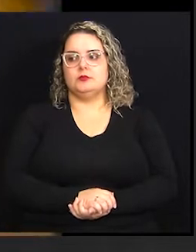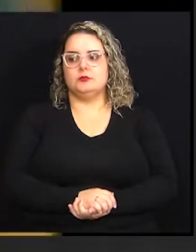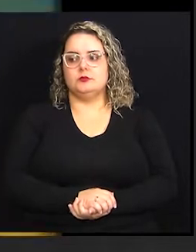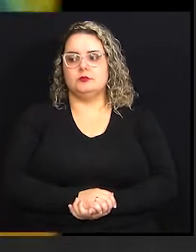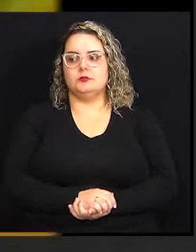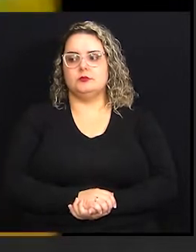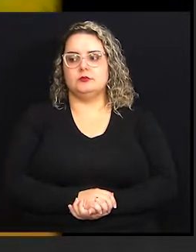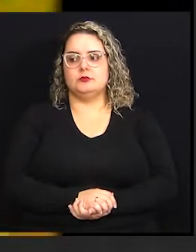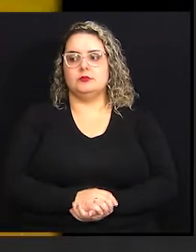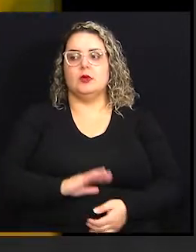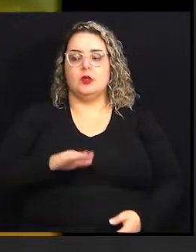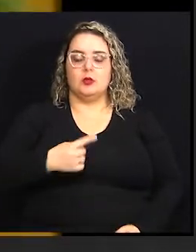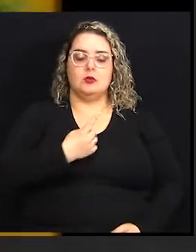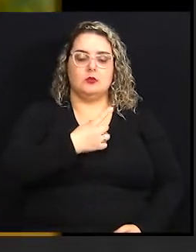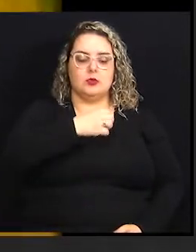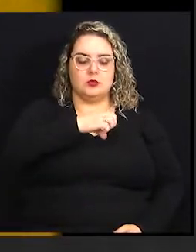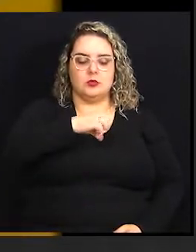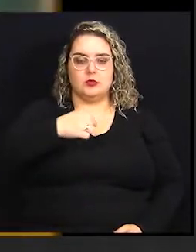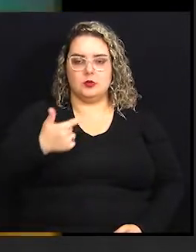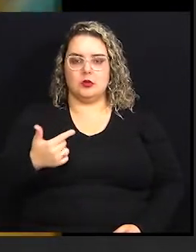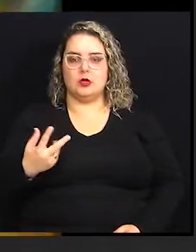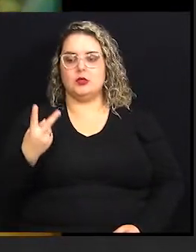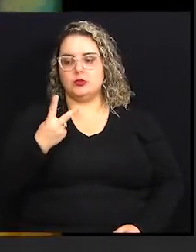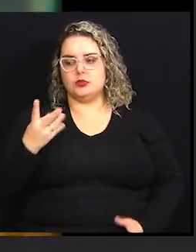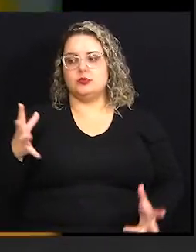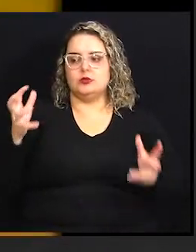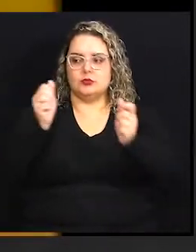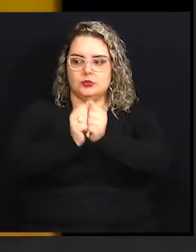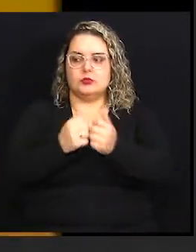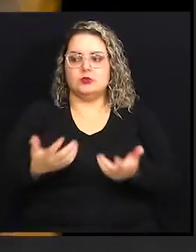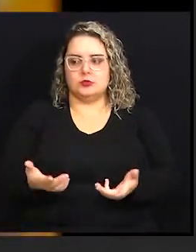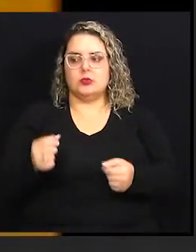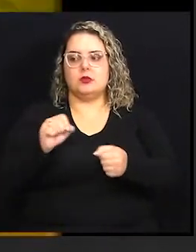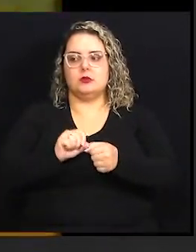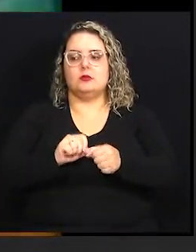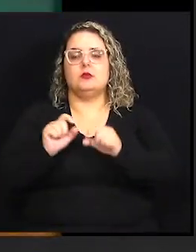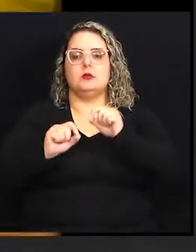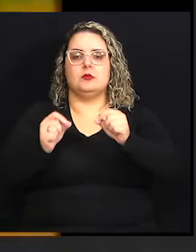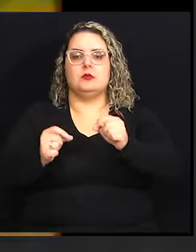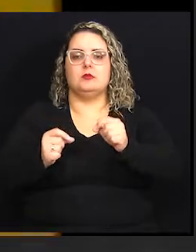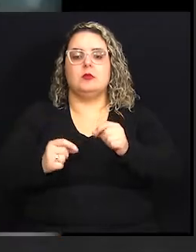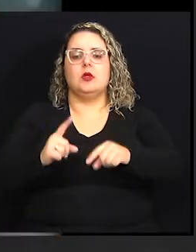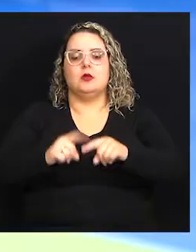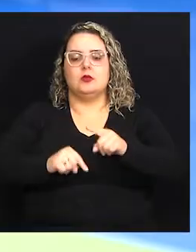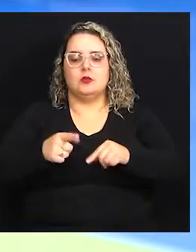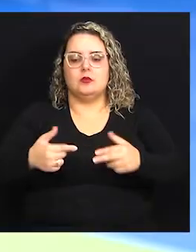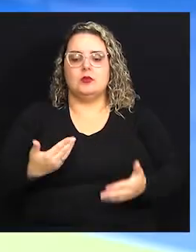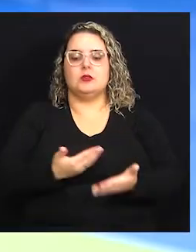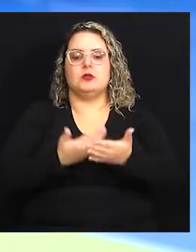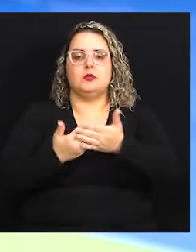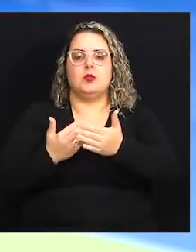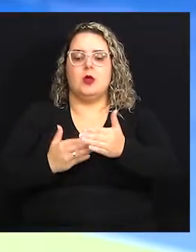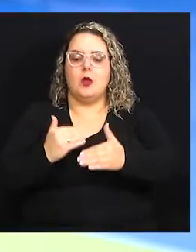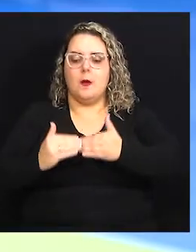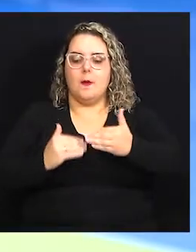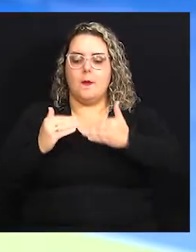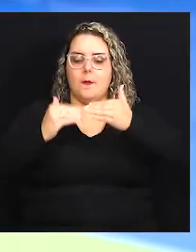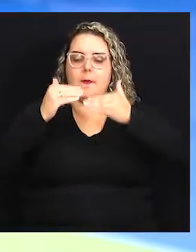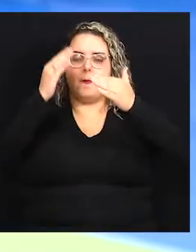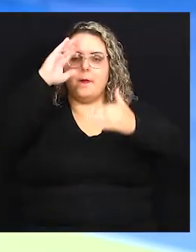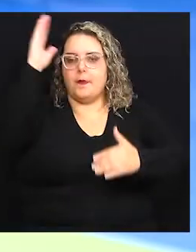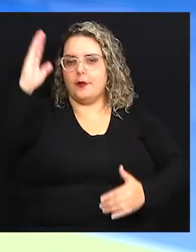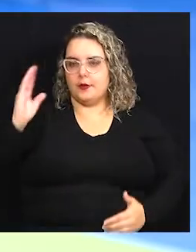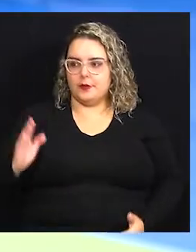Aí foi quando em 92 a gente juntou as 2 coisas. Aí fez com que o material e o estudo fez o Brasil hoje virar